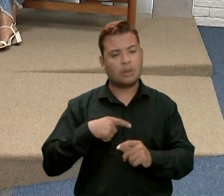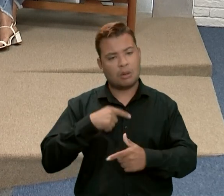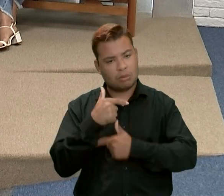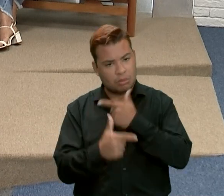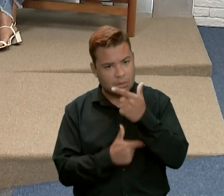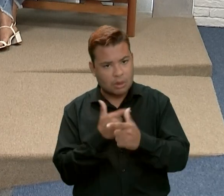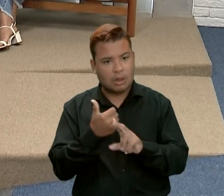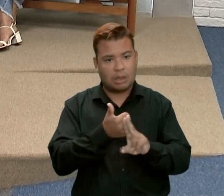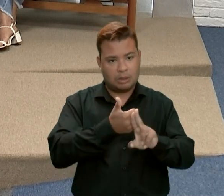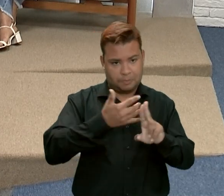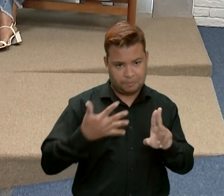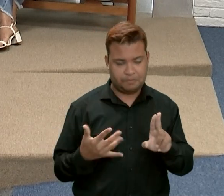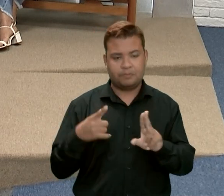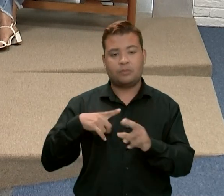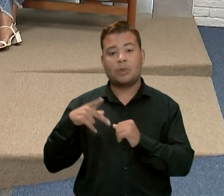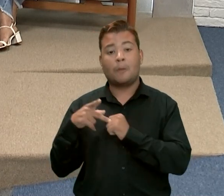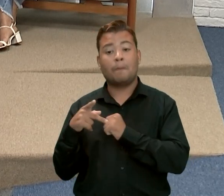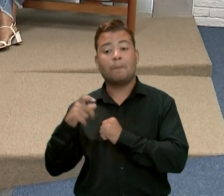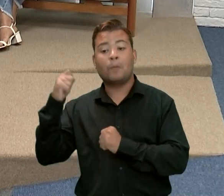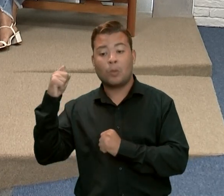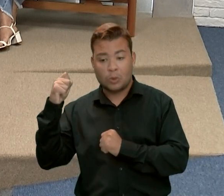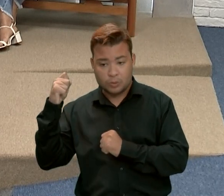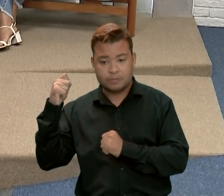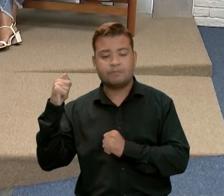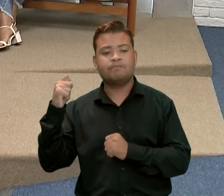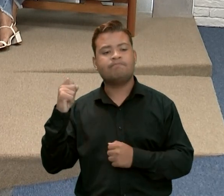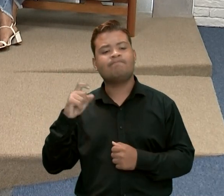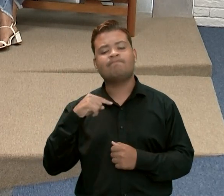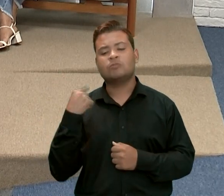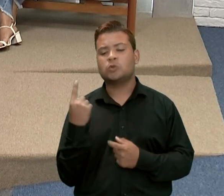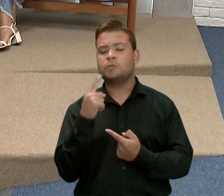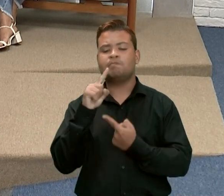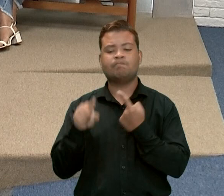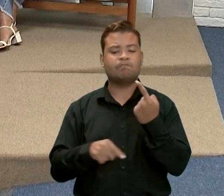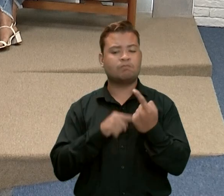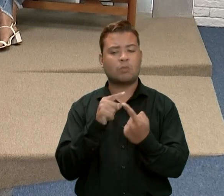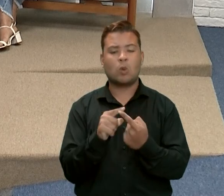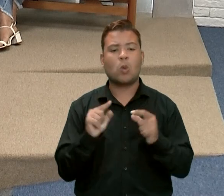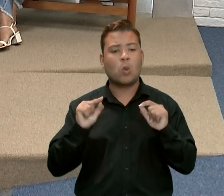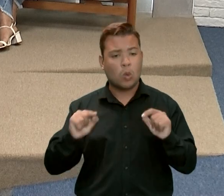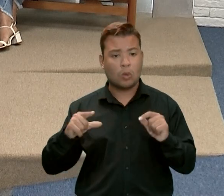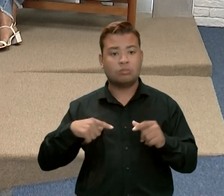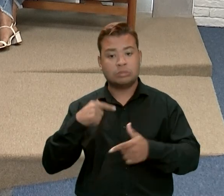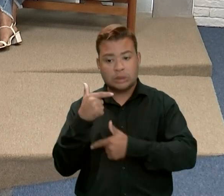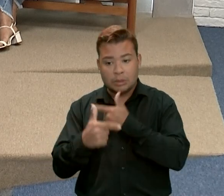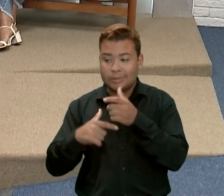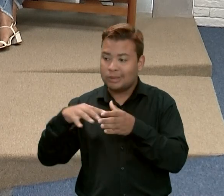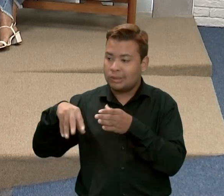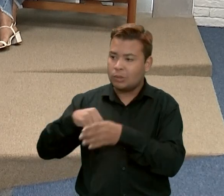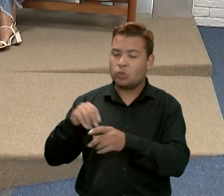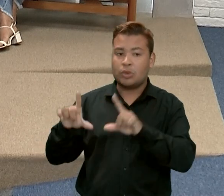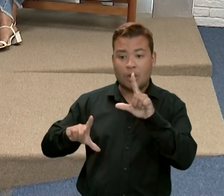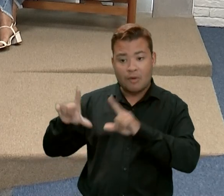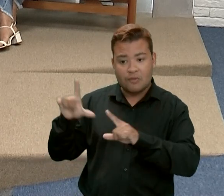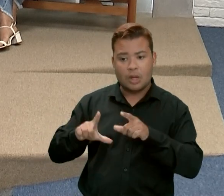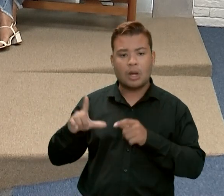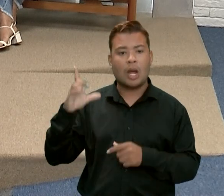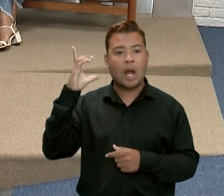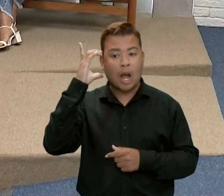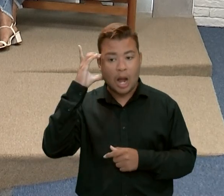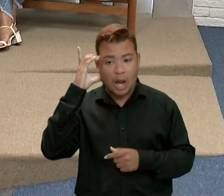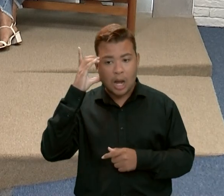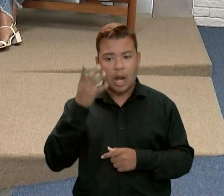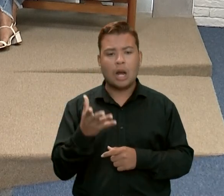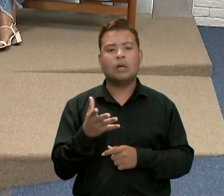tem programas de pós-graduação. Nós buscamos atuar na televisão, no rádio, a partir de algumas extensões,